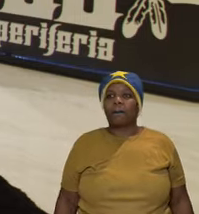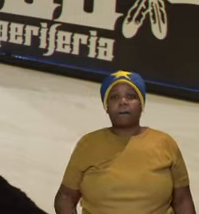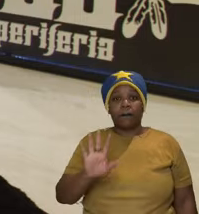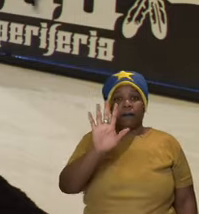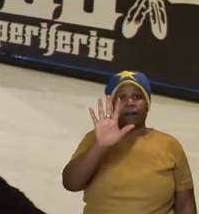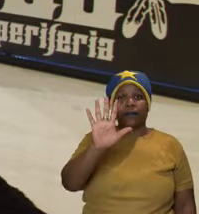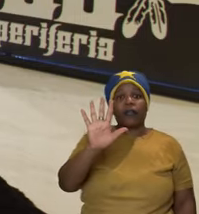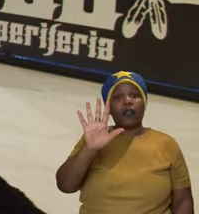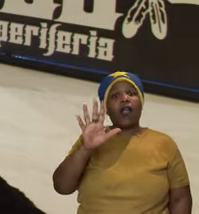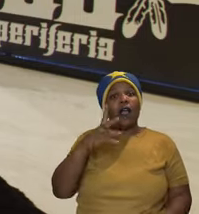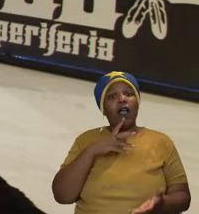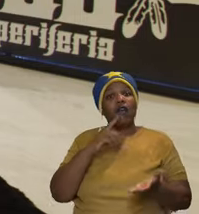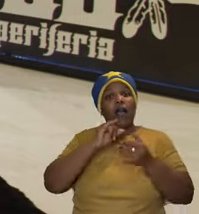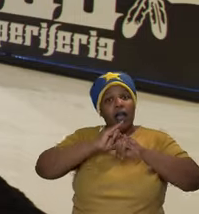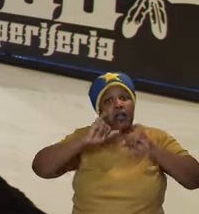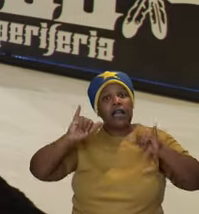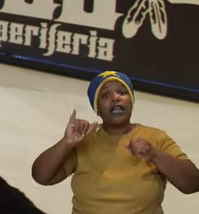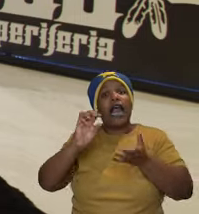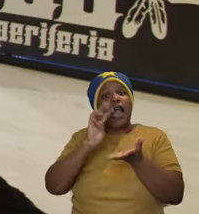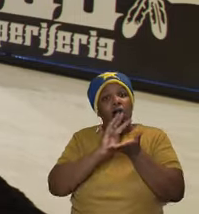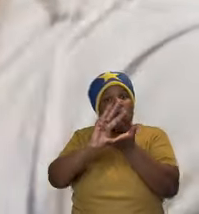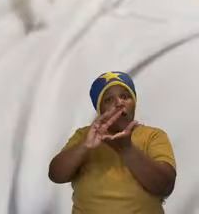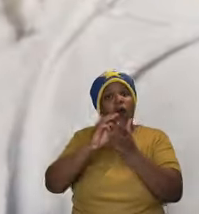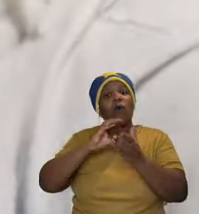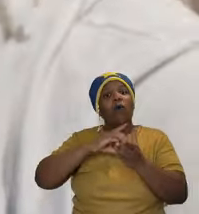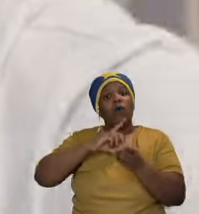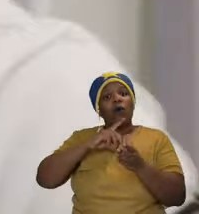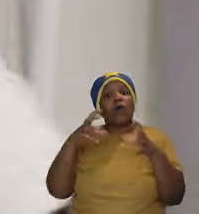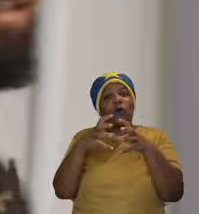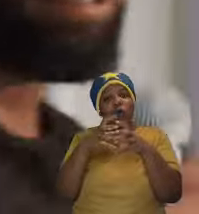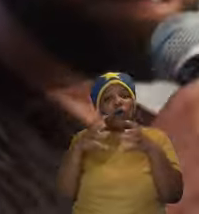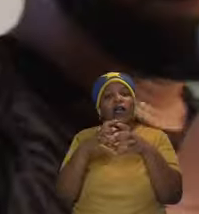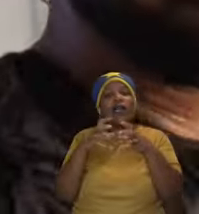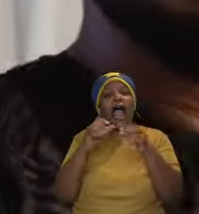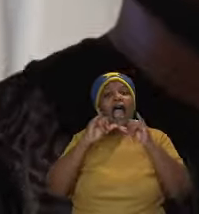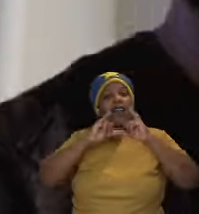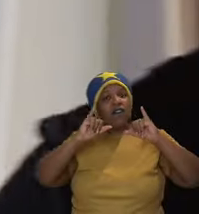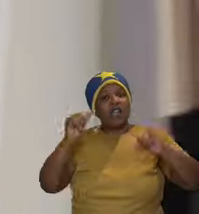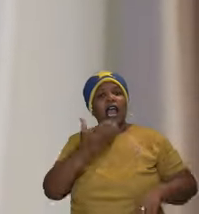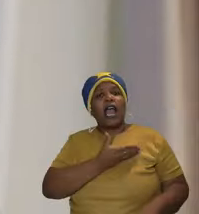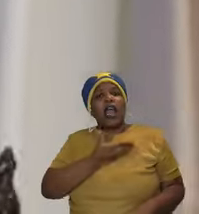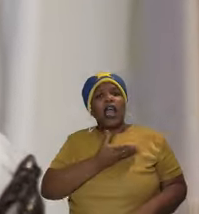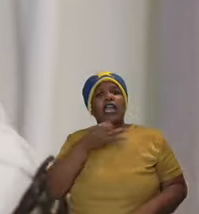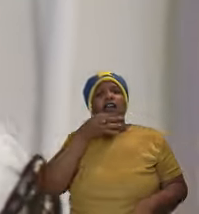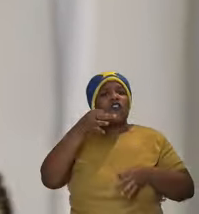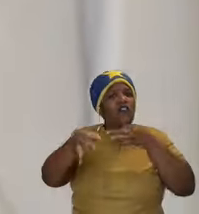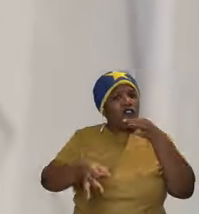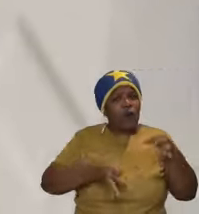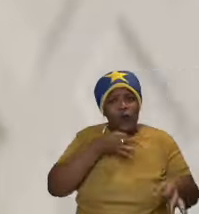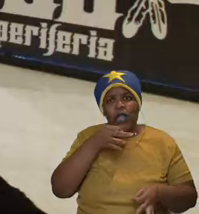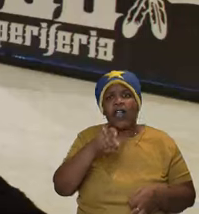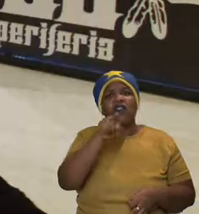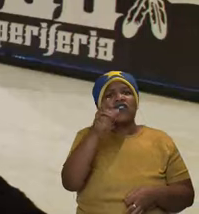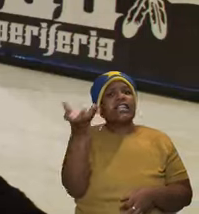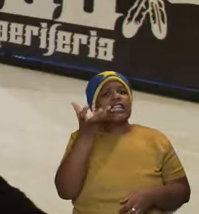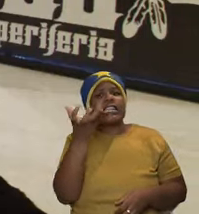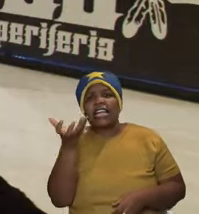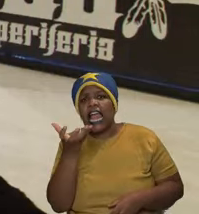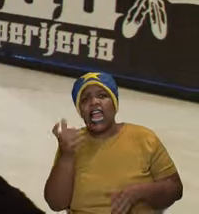Galera, compartilha aí, comentem aí no canal do Tribo da Periferia. O que vocês estão achando, o que vocês querem, o que...